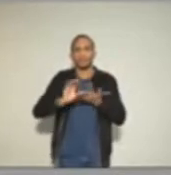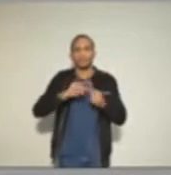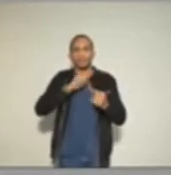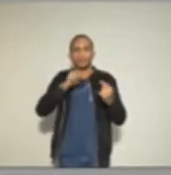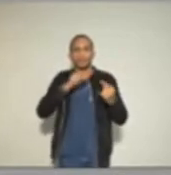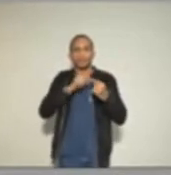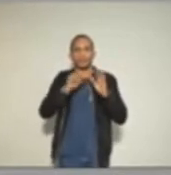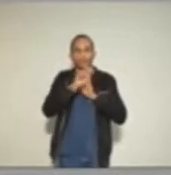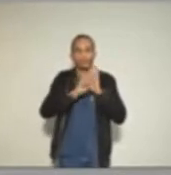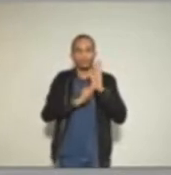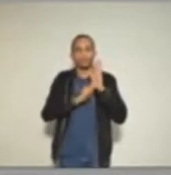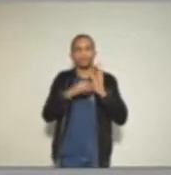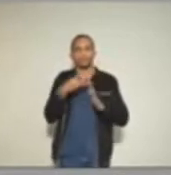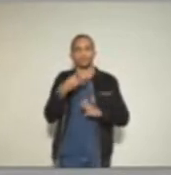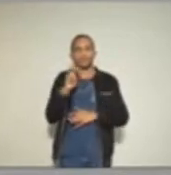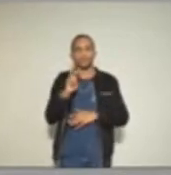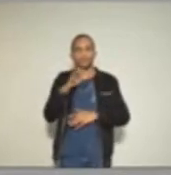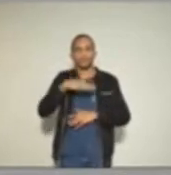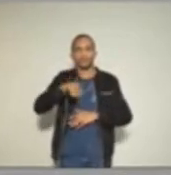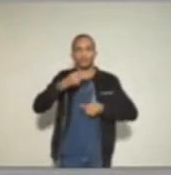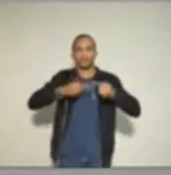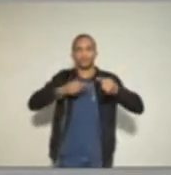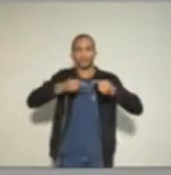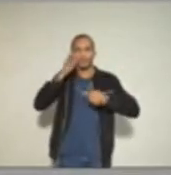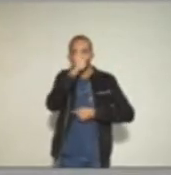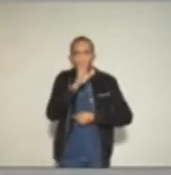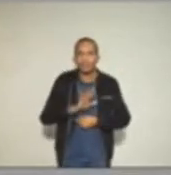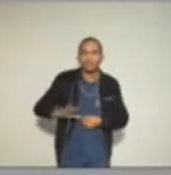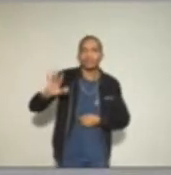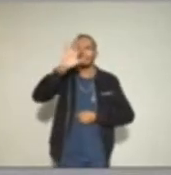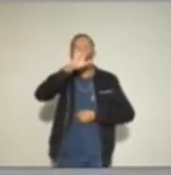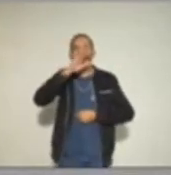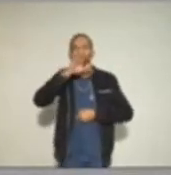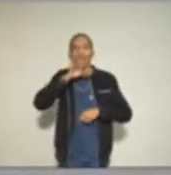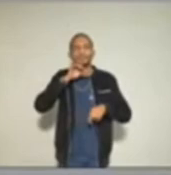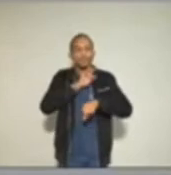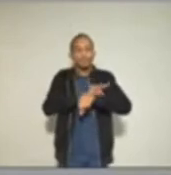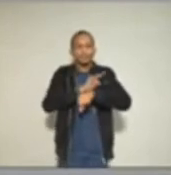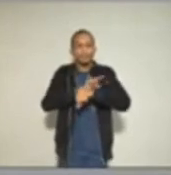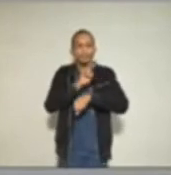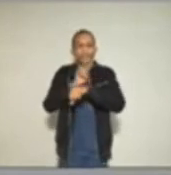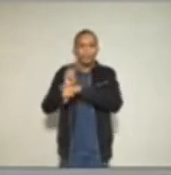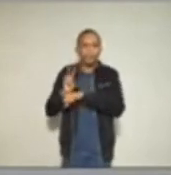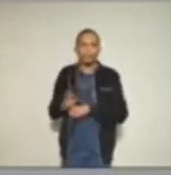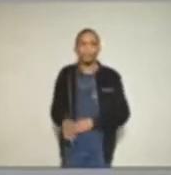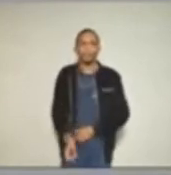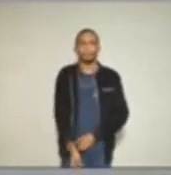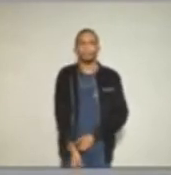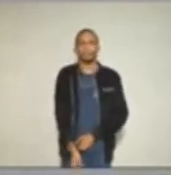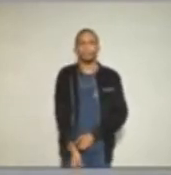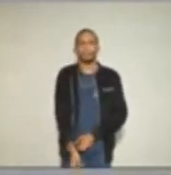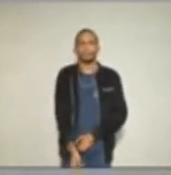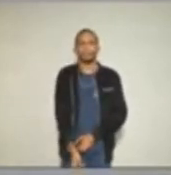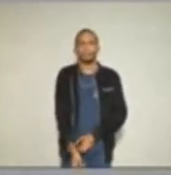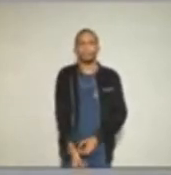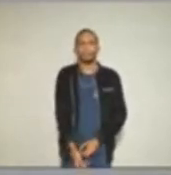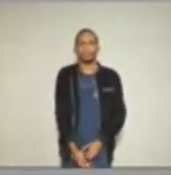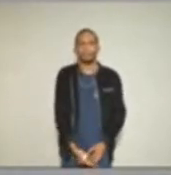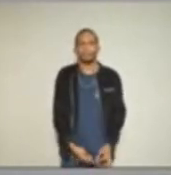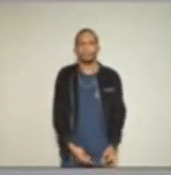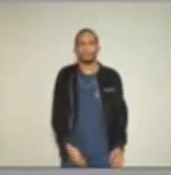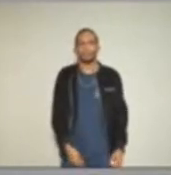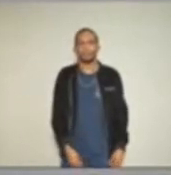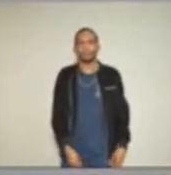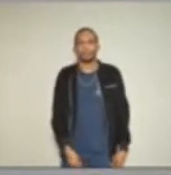no artigo 35 da Política Nacional de Saneamento Básico. Nós chamamos para compor a